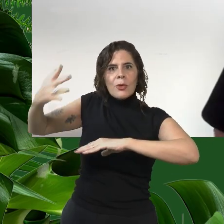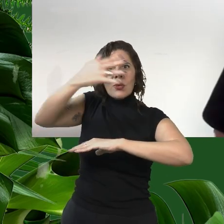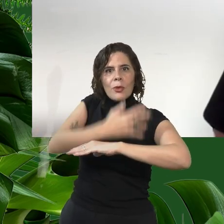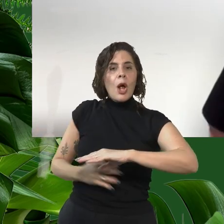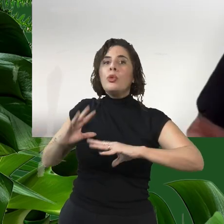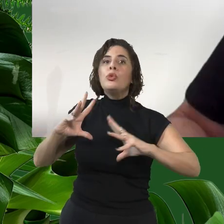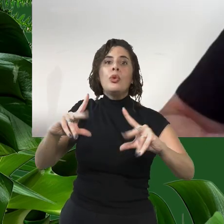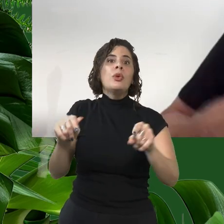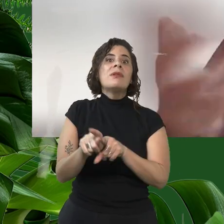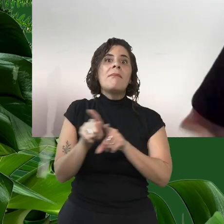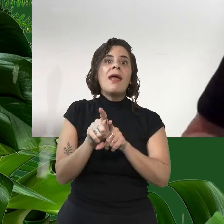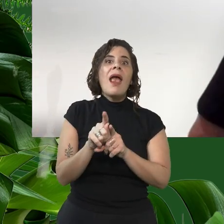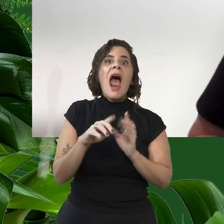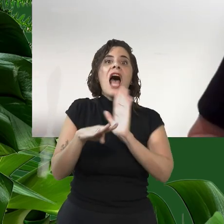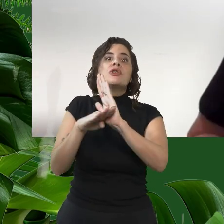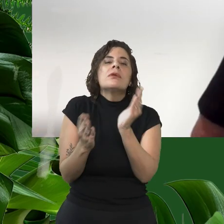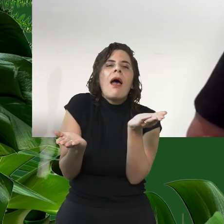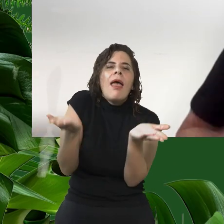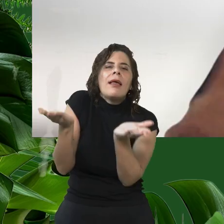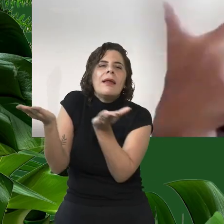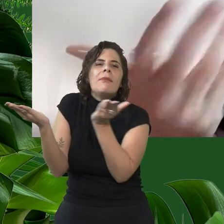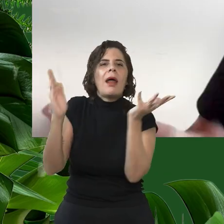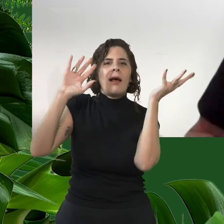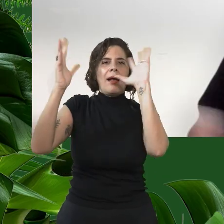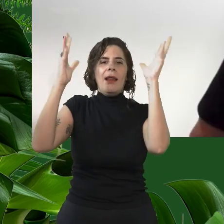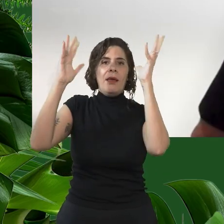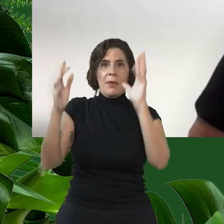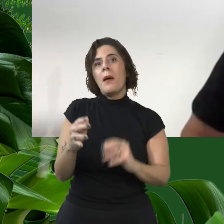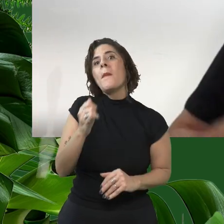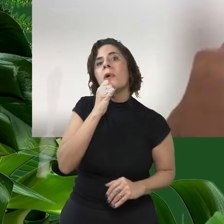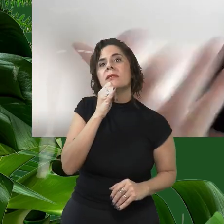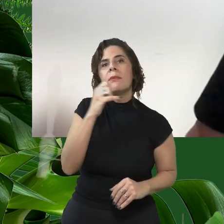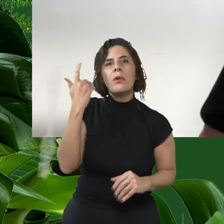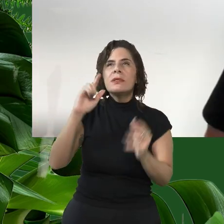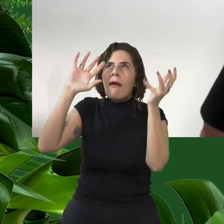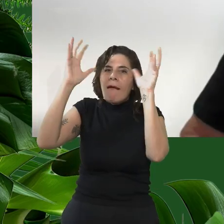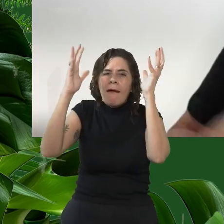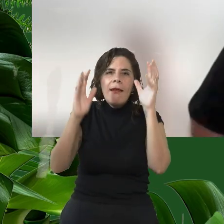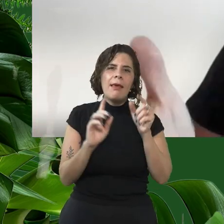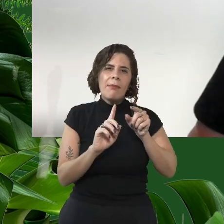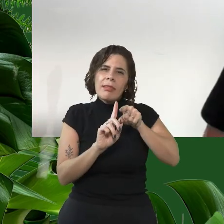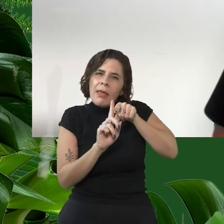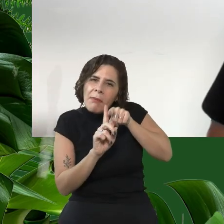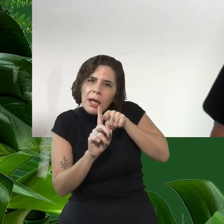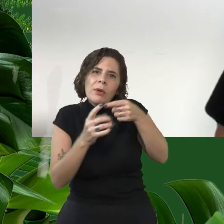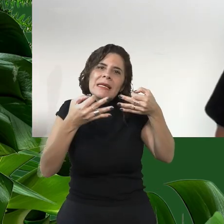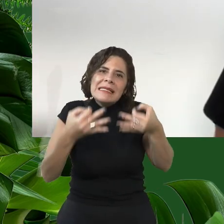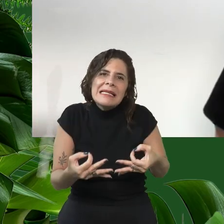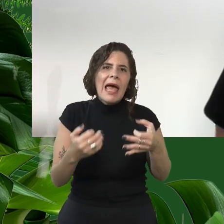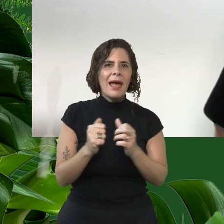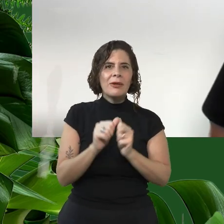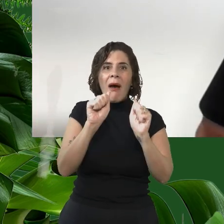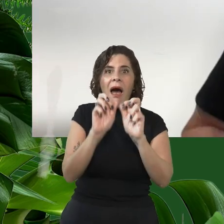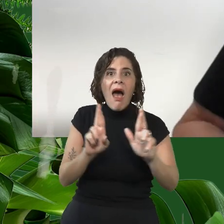ecossistemas garantem microclimas mais adequados, umidade do ar, temperatura adequada nos locais